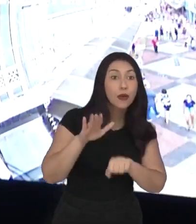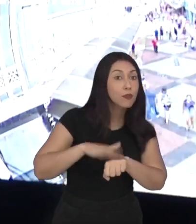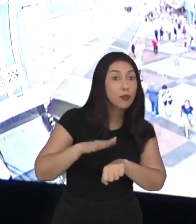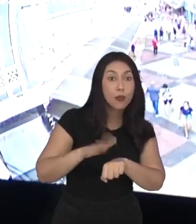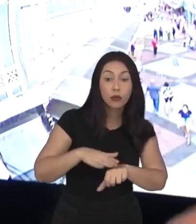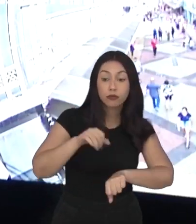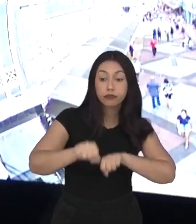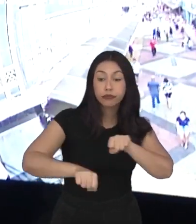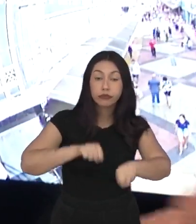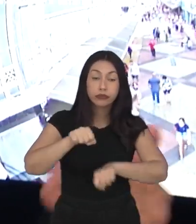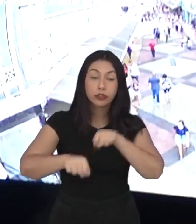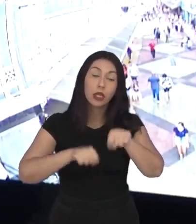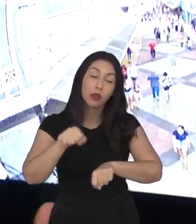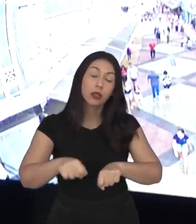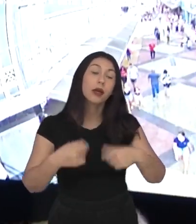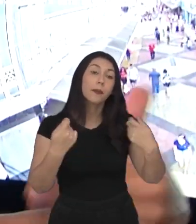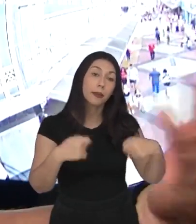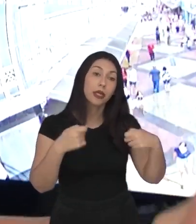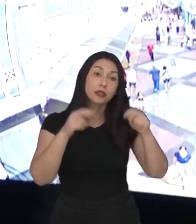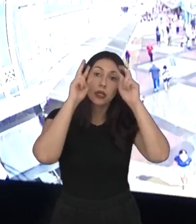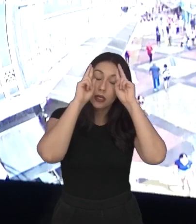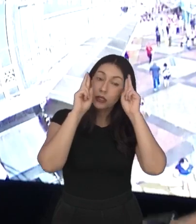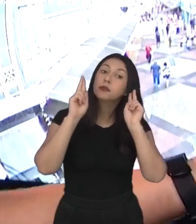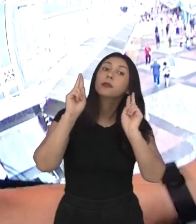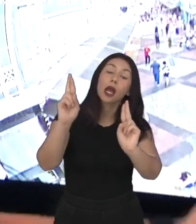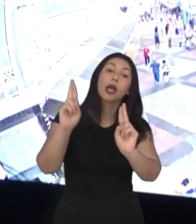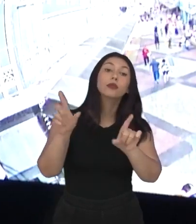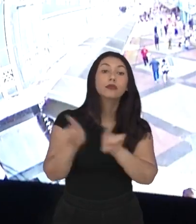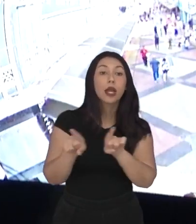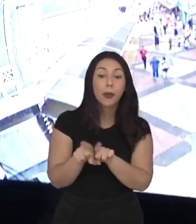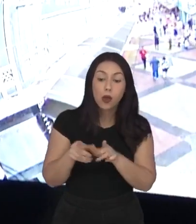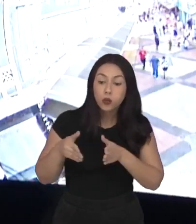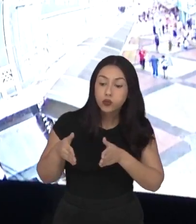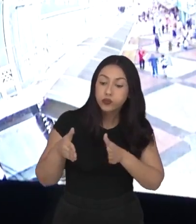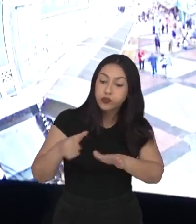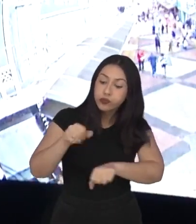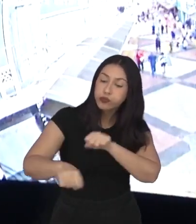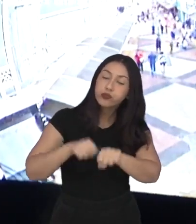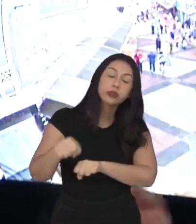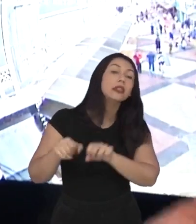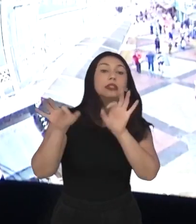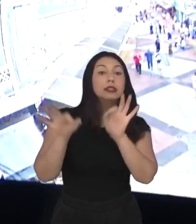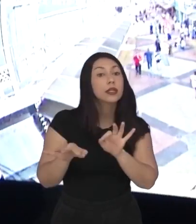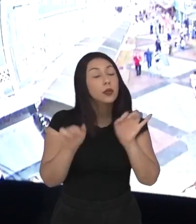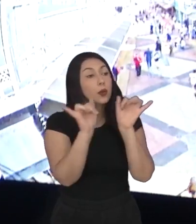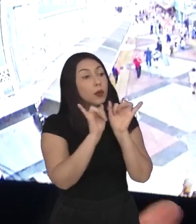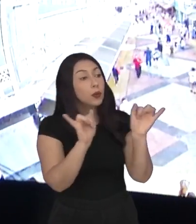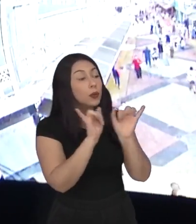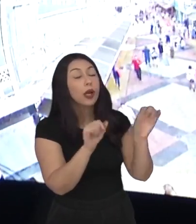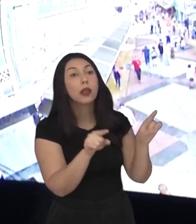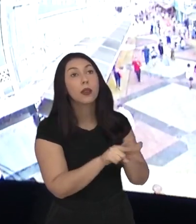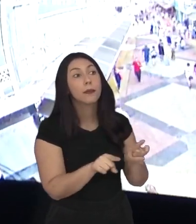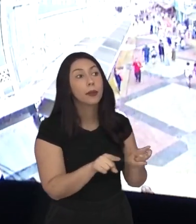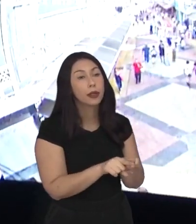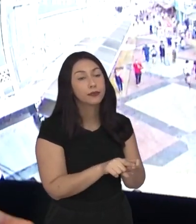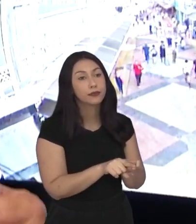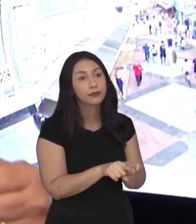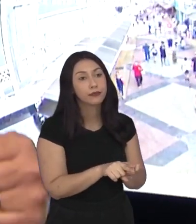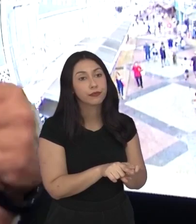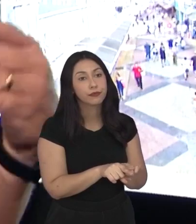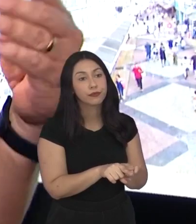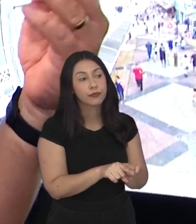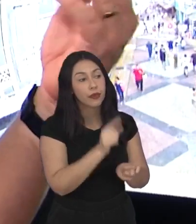A prorrogação é válida para inscritos no Cadastro Único, com renda mensal de até 2 salários mínimos e que se enquadram na faixa 1